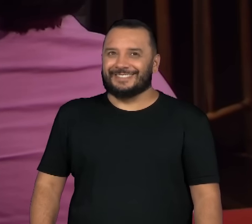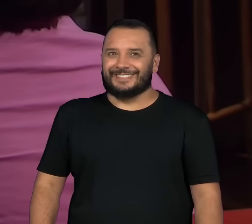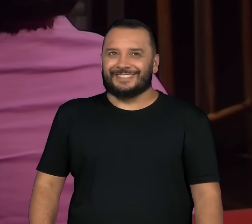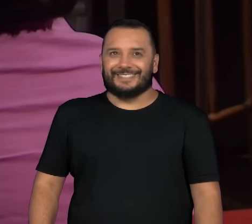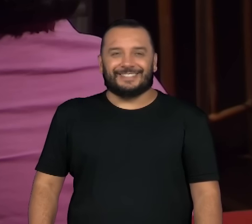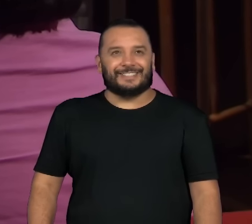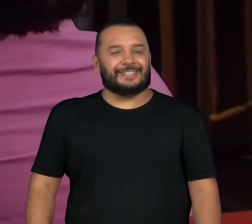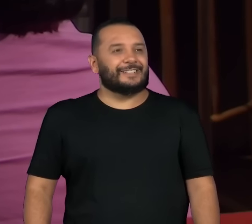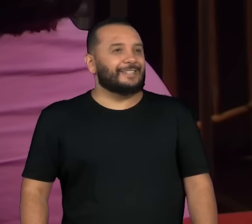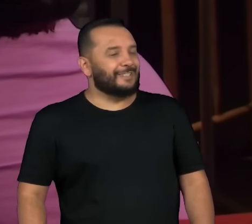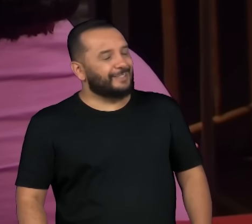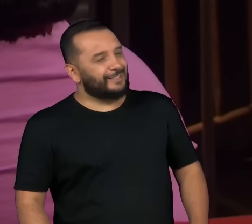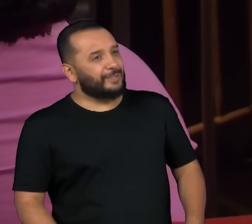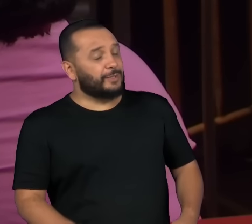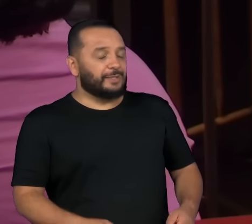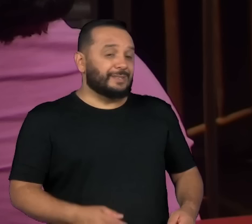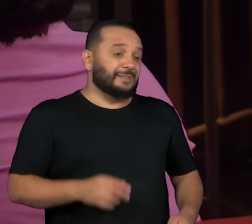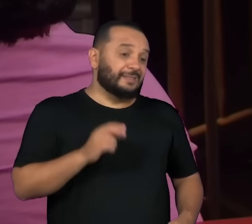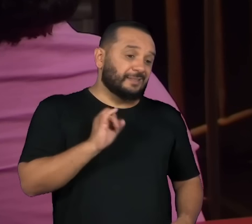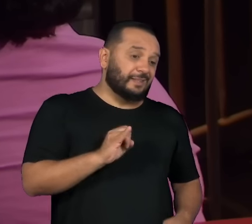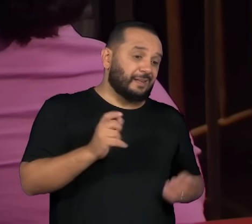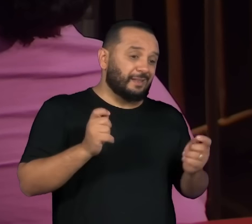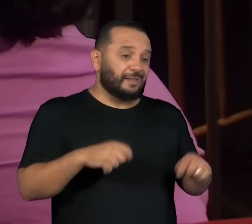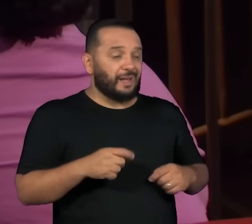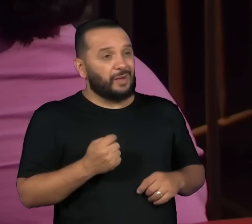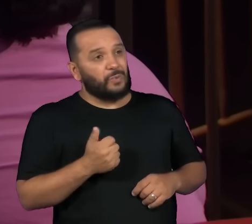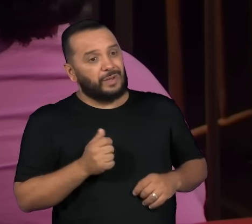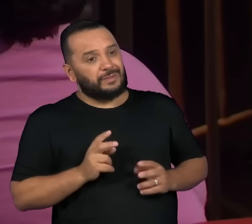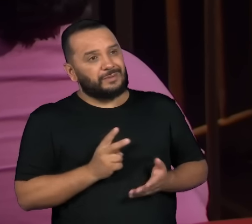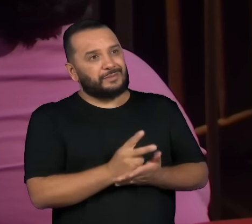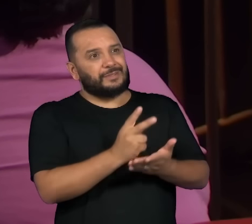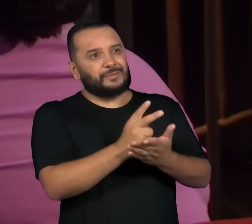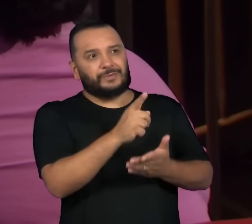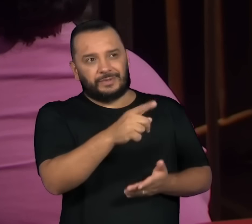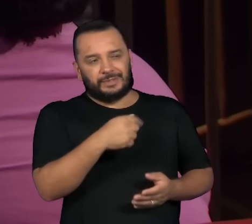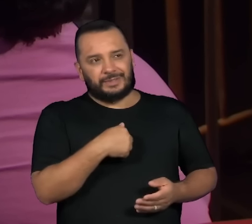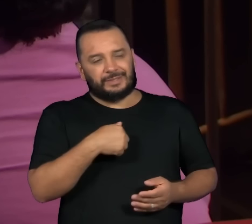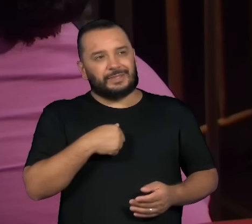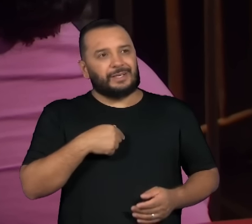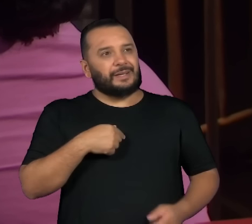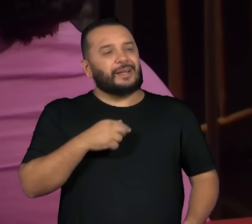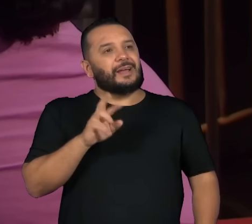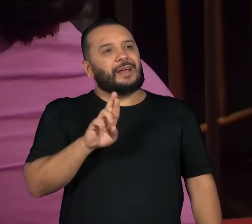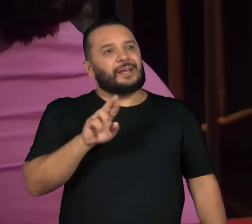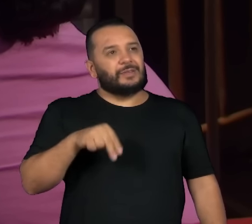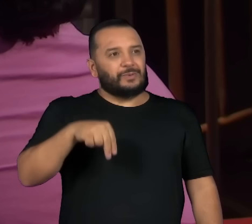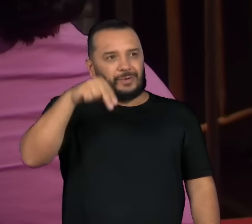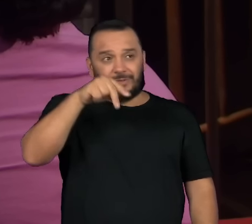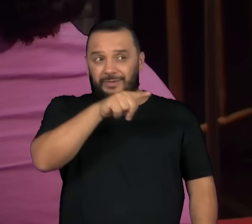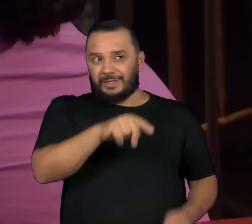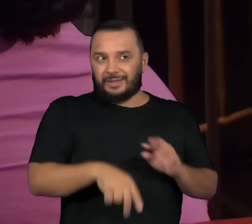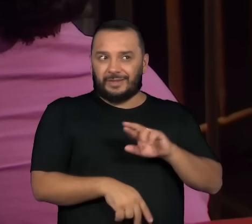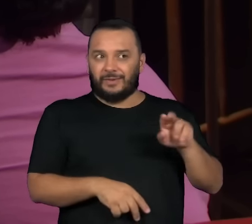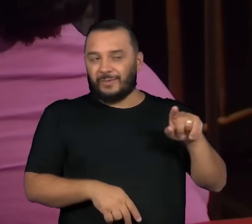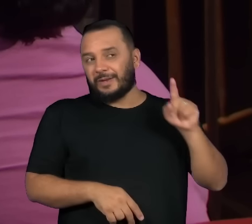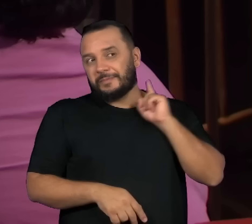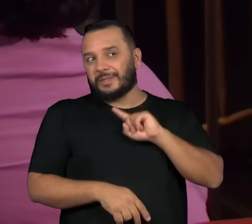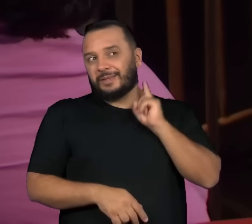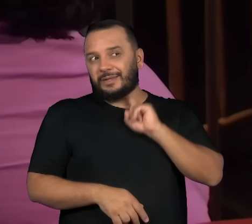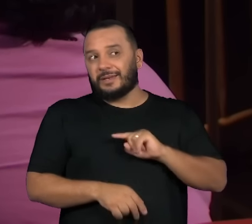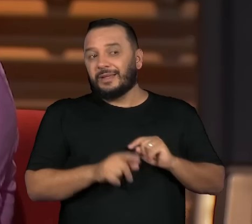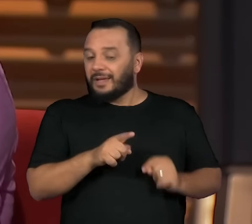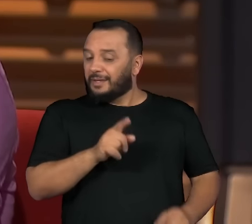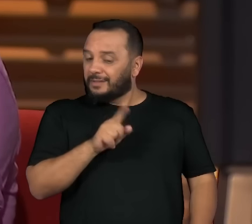Na medida do possível e quase sempre. Você é do Rio Grande do Norte, você não é mineira, não. Essa foi uma resposta